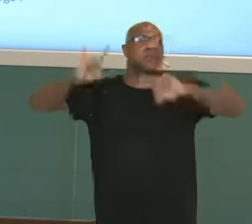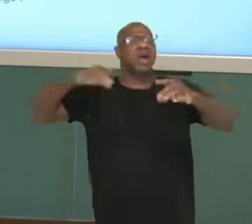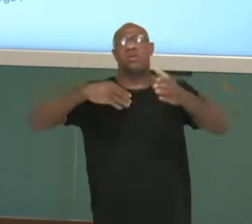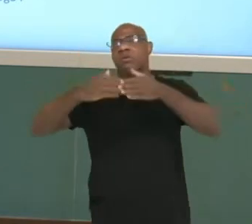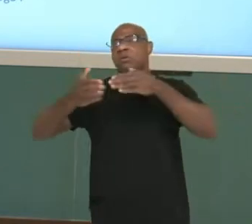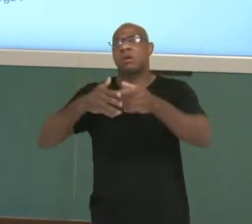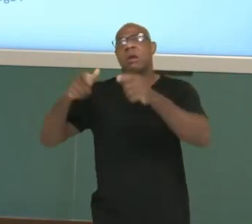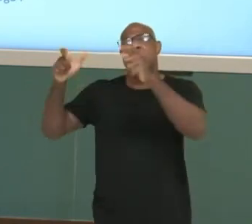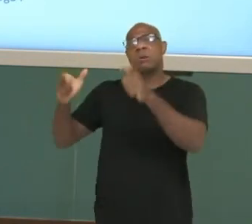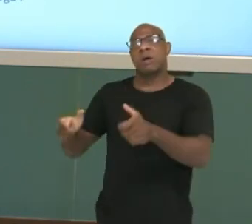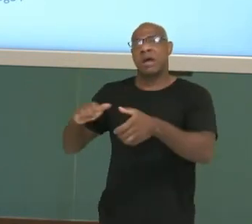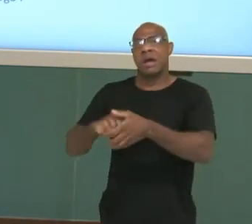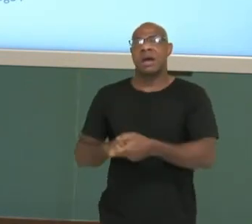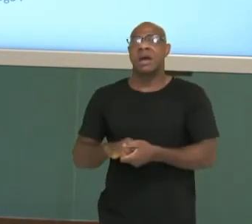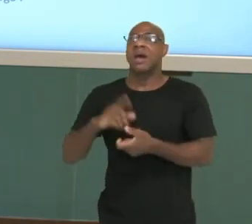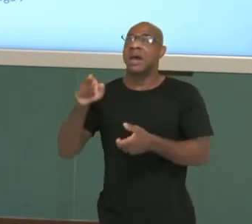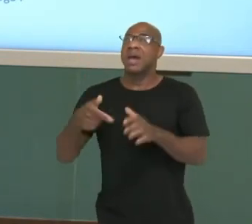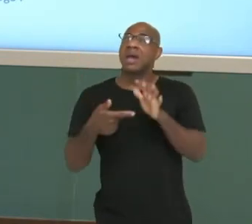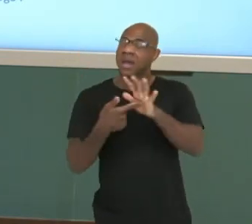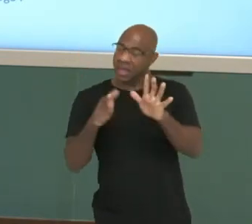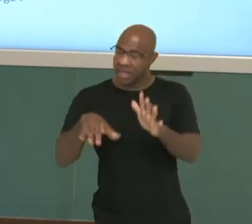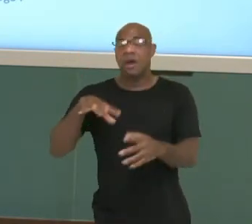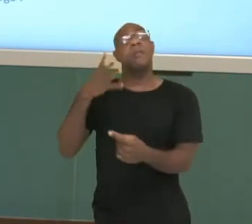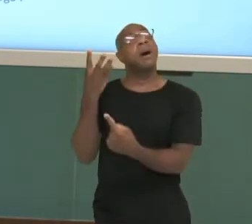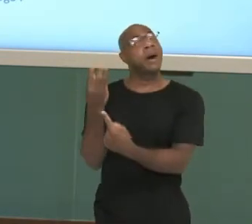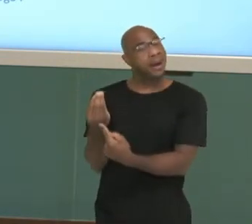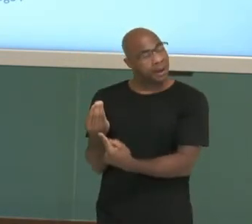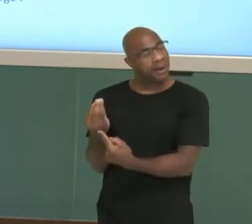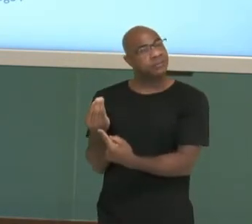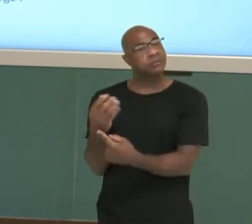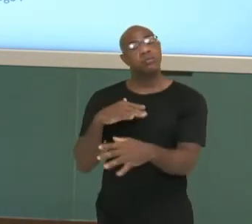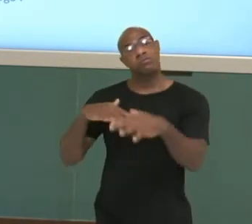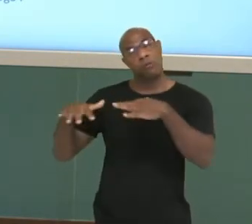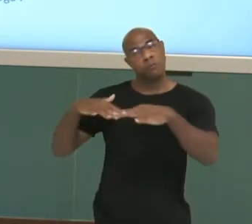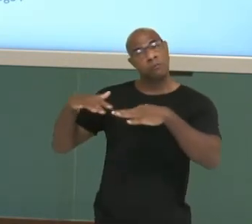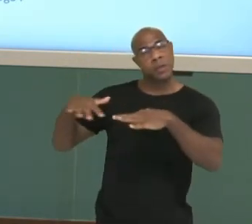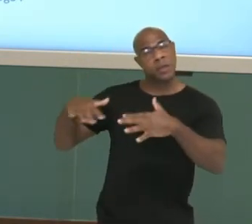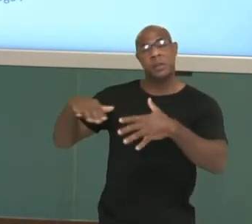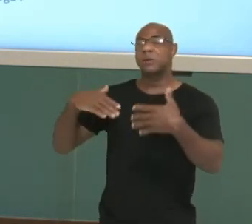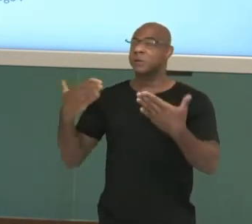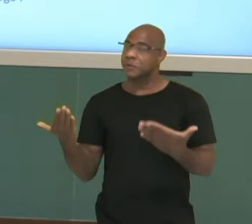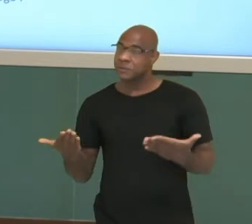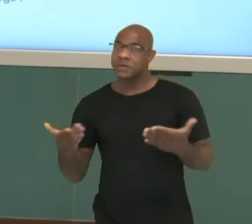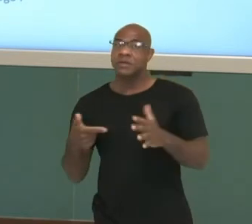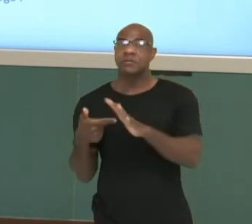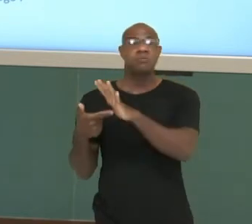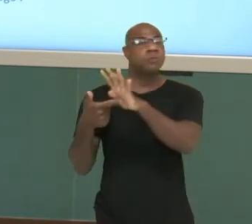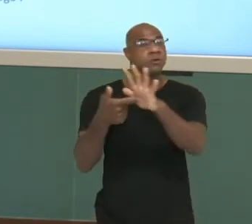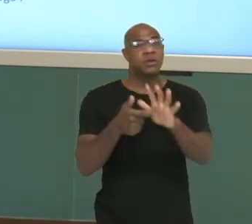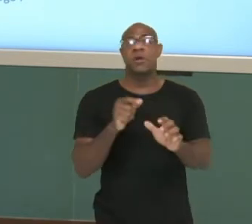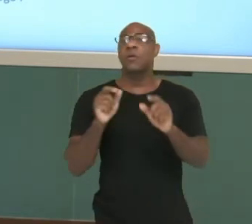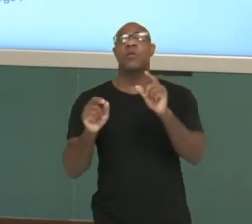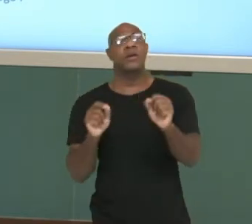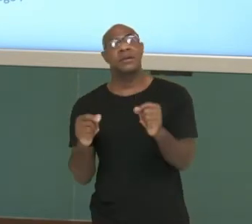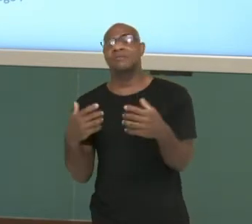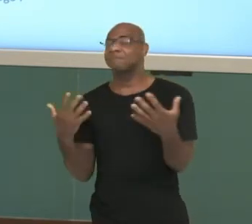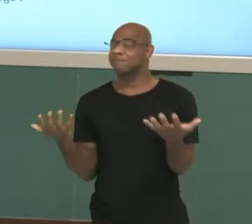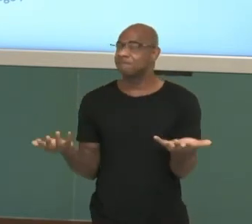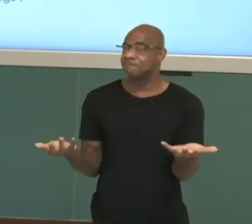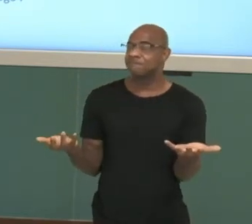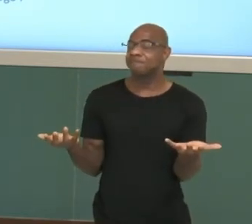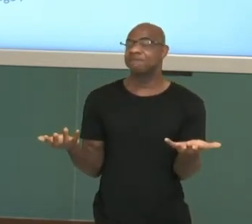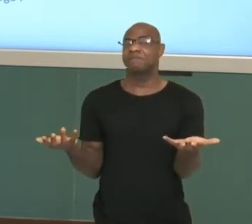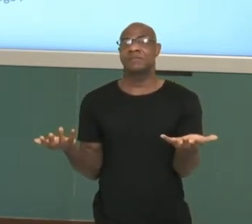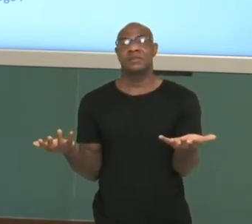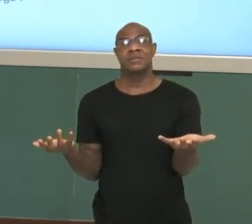né? Isso é sim uma arte, né? Uma arte do movimento, uma arte de replicar